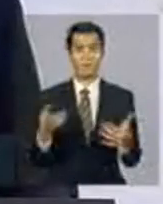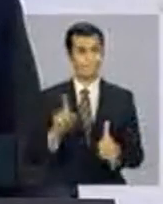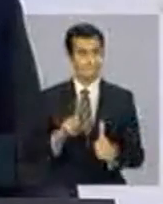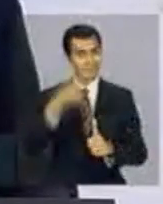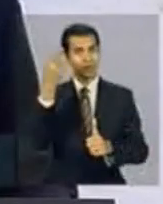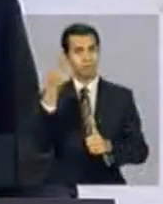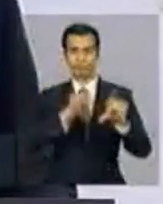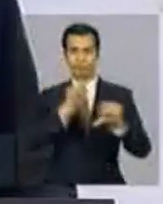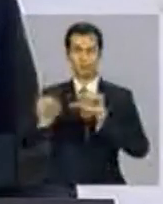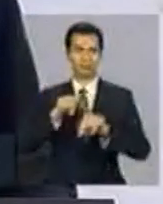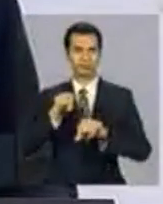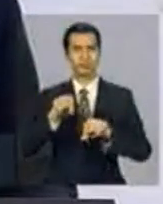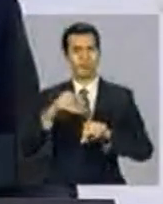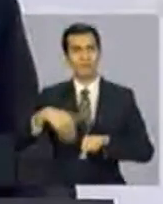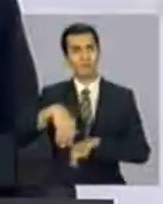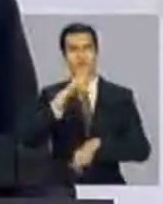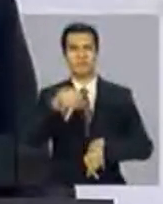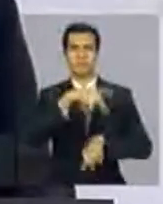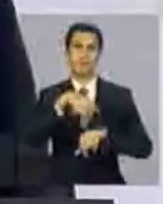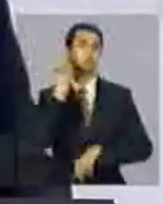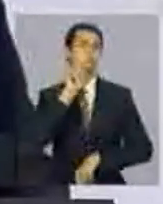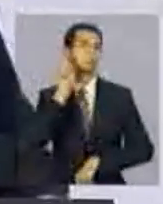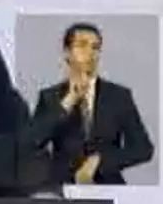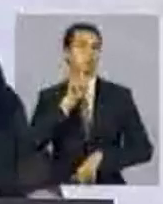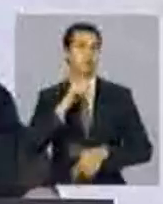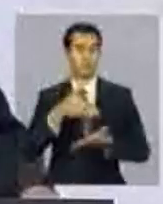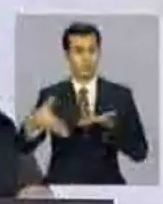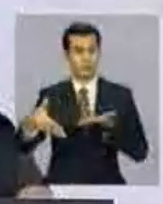dessa primeira seleção, já para os Estados Unidos, agora em janeiro.